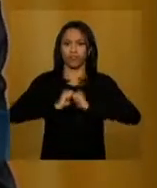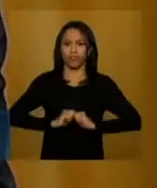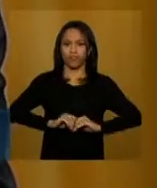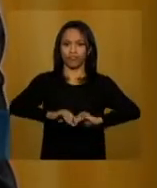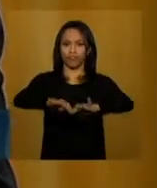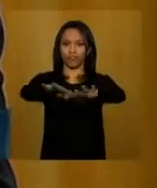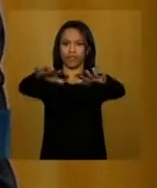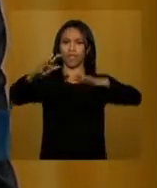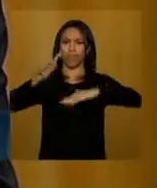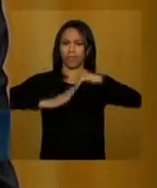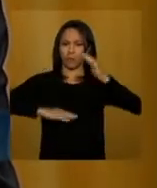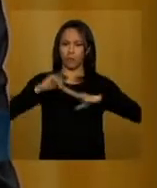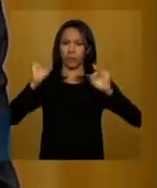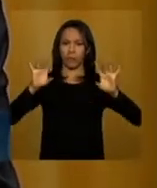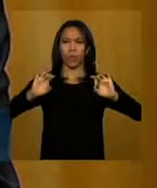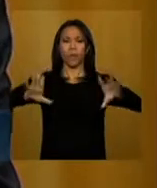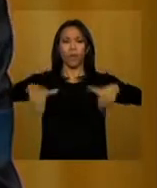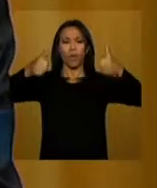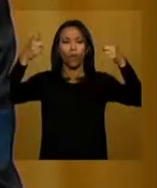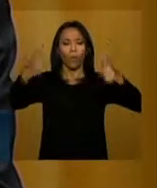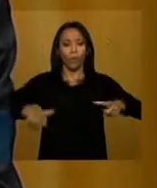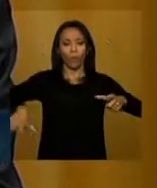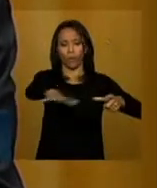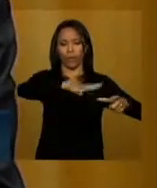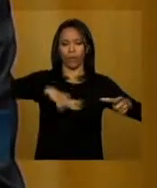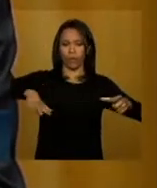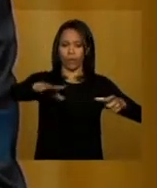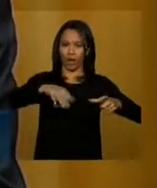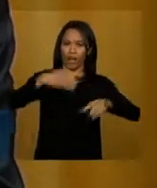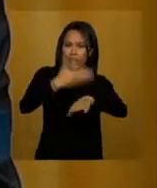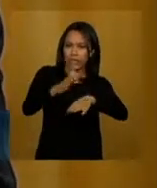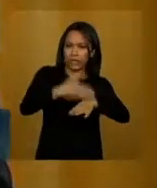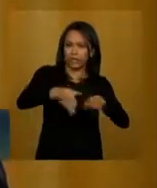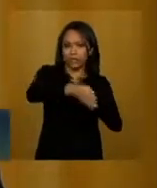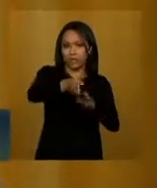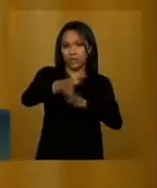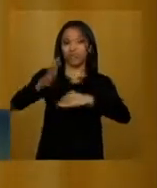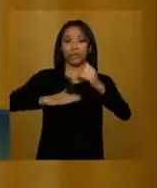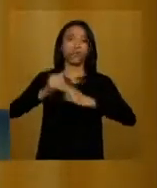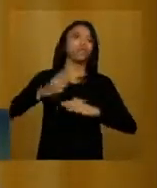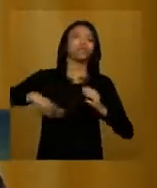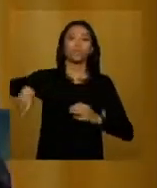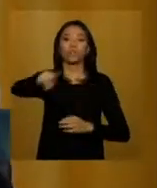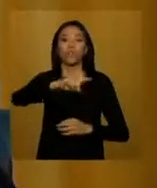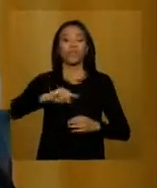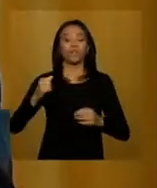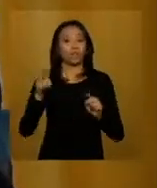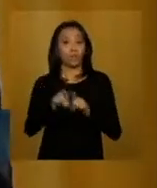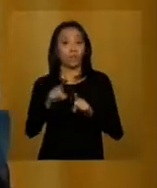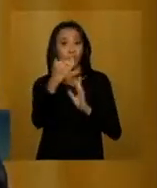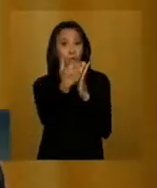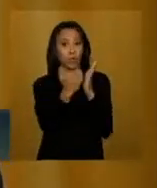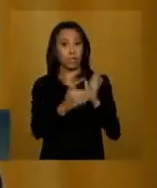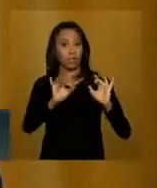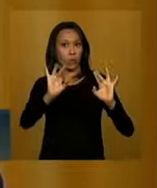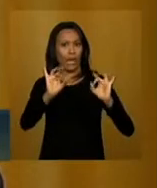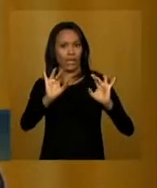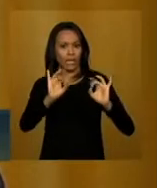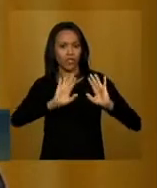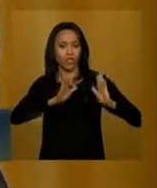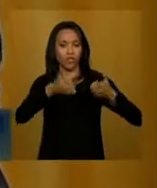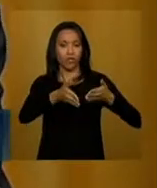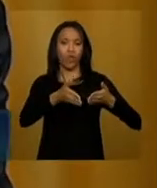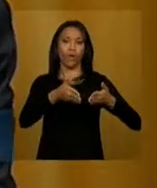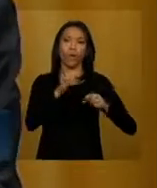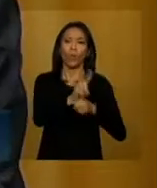qualificação, com melhor ambiência, áreas físicas, o Requalifica, o Programa de Melhoria de Acesso e Qualidade, que foca nas questões da mulher e da